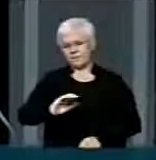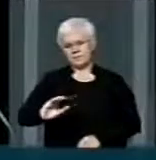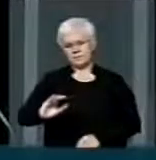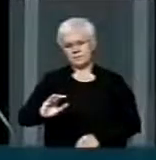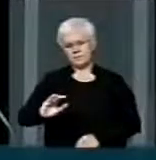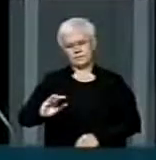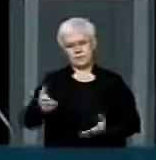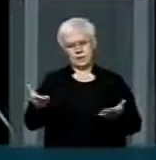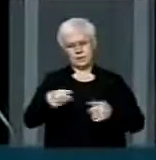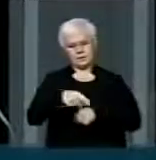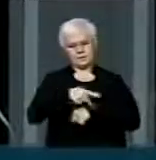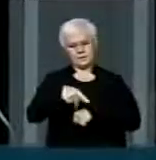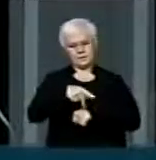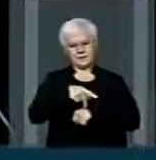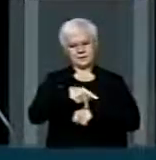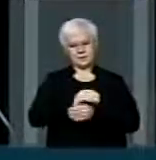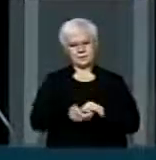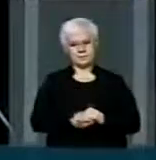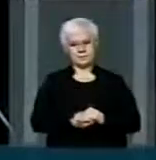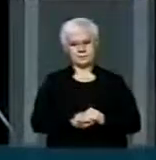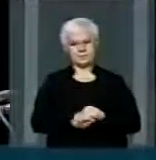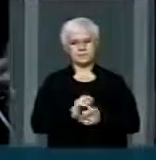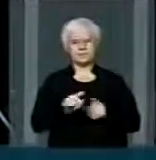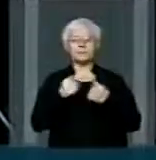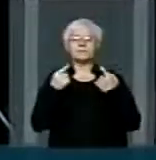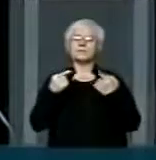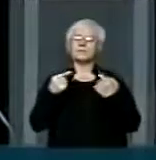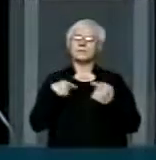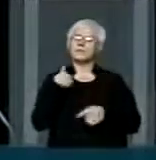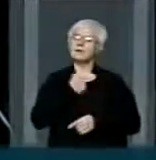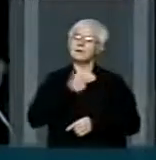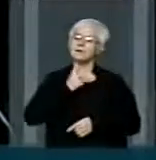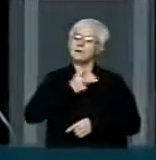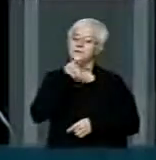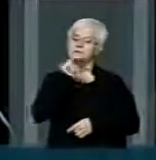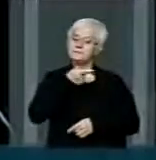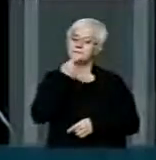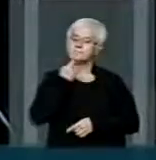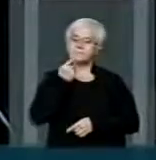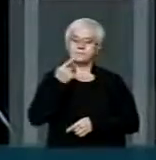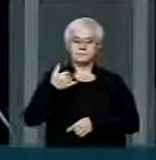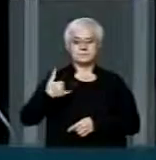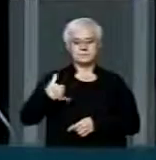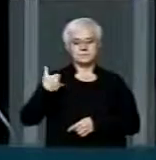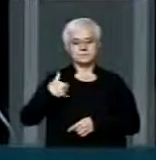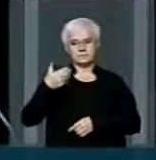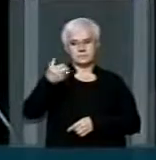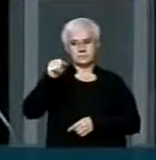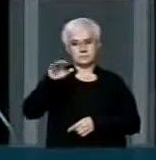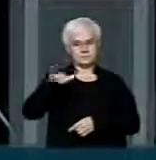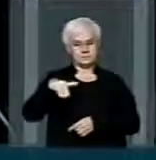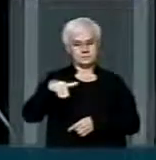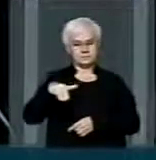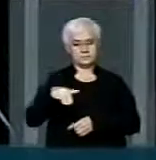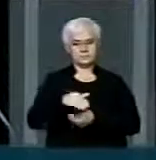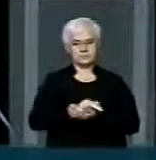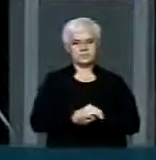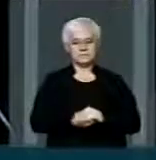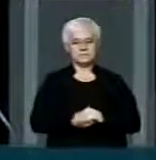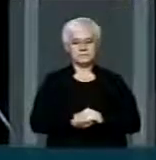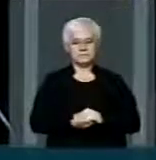adolescente nesse país. Mas ainda estamos falando de redução da idade penal, e